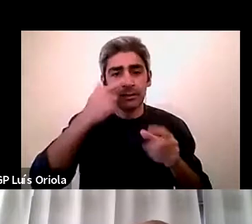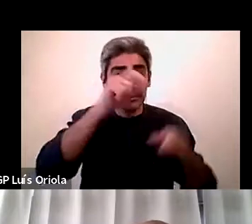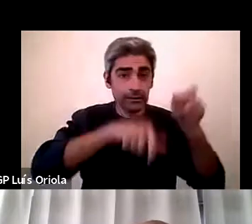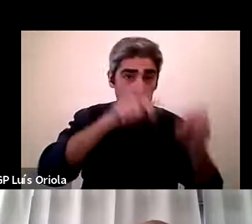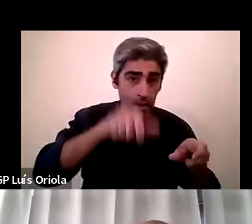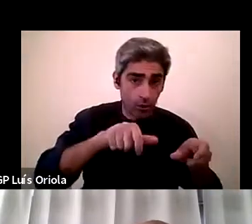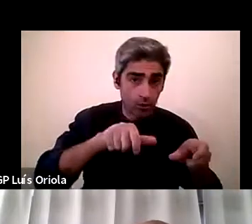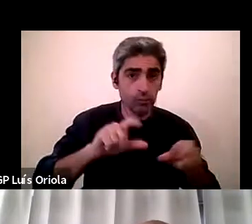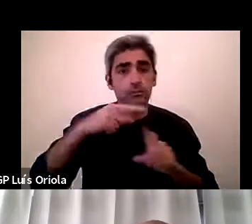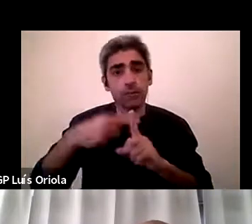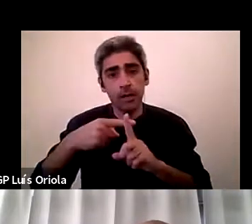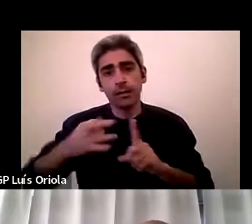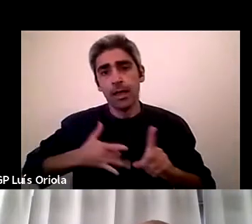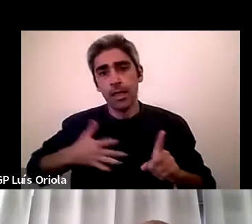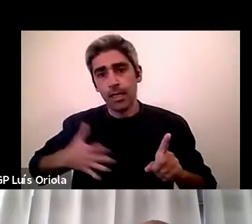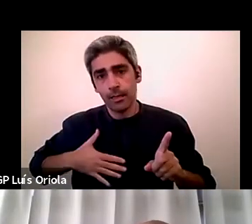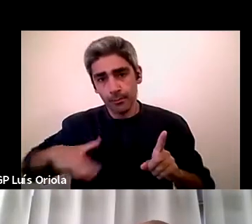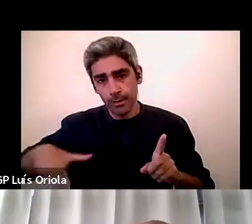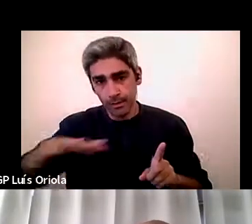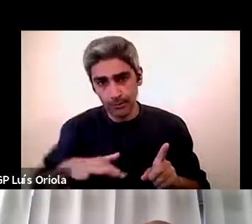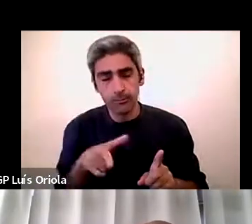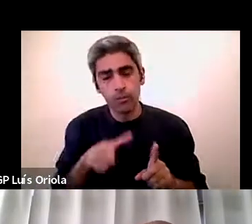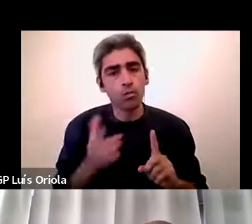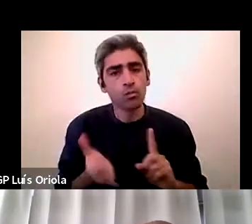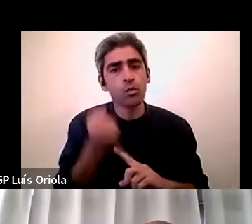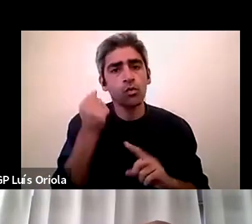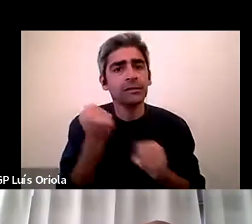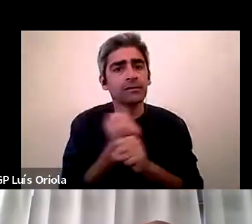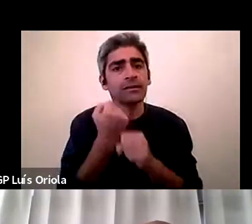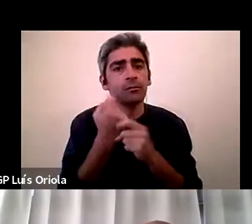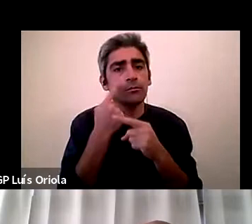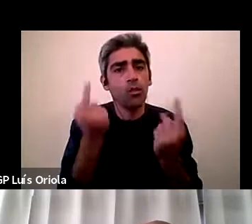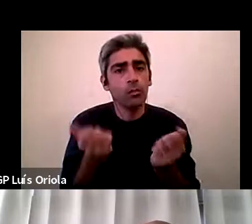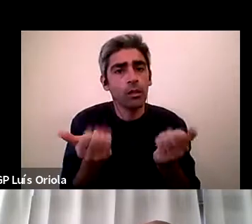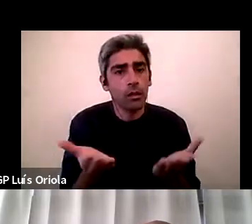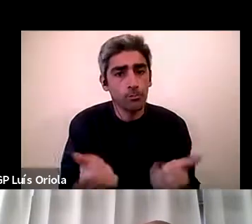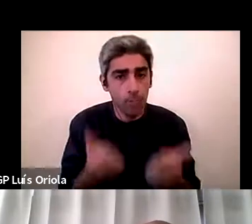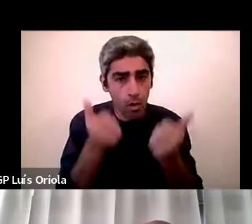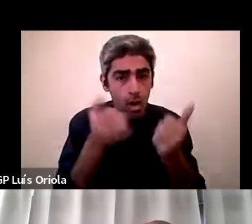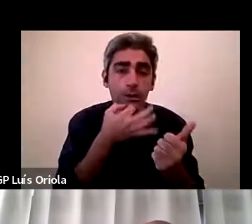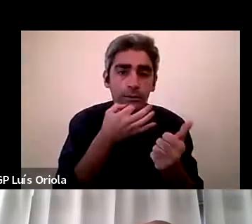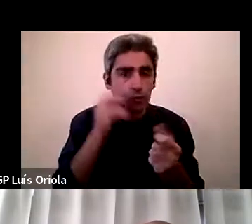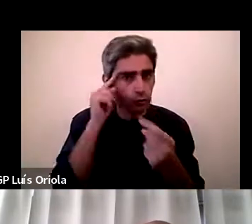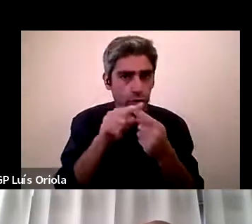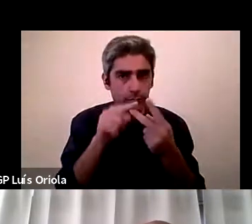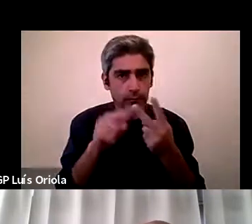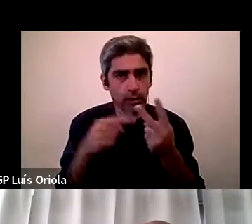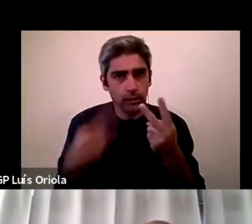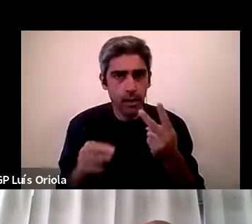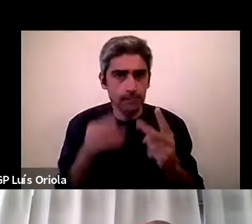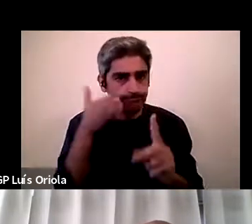E, portanto, apenas se consegue melhorar os serviços públicos, tendo em vista estes objetivos,